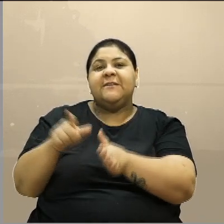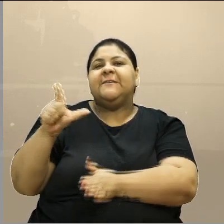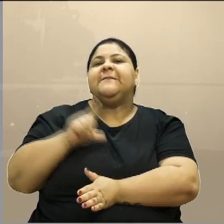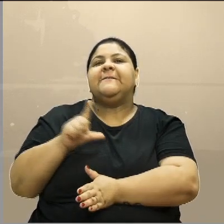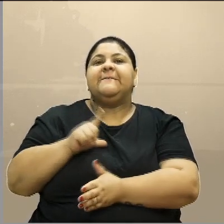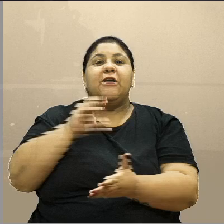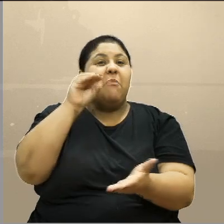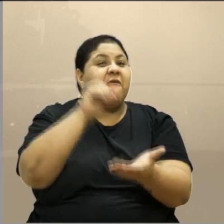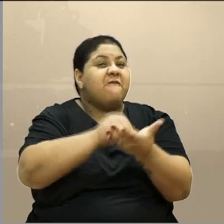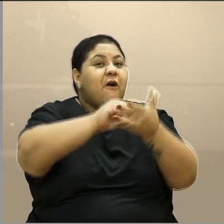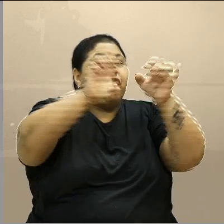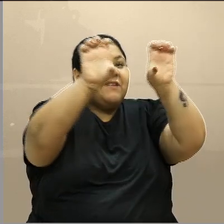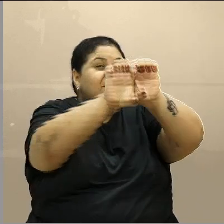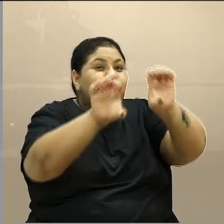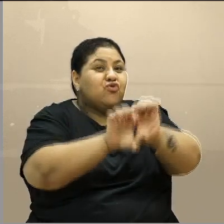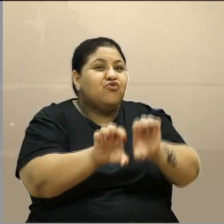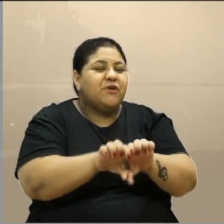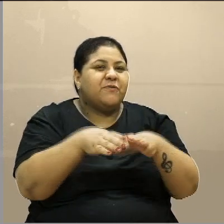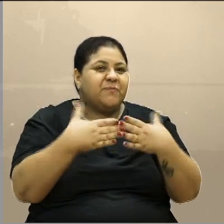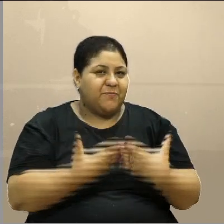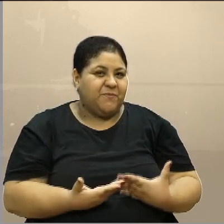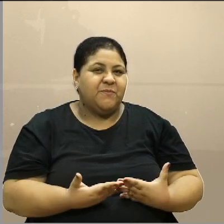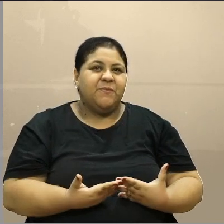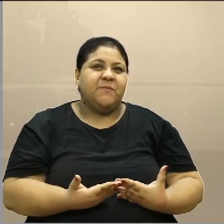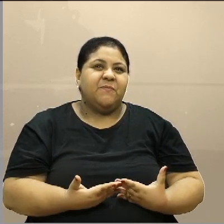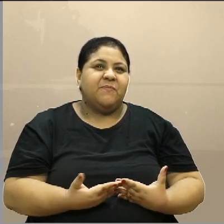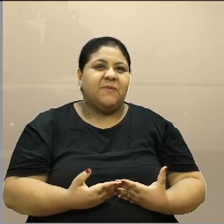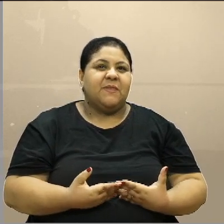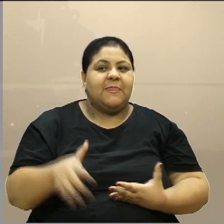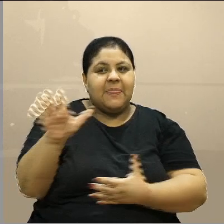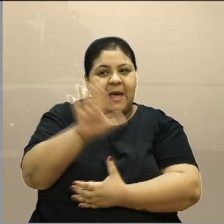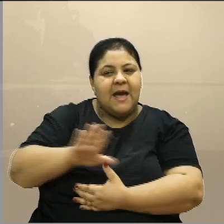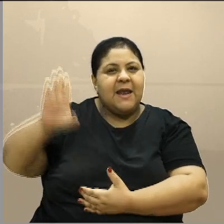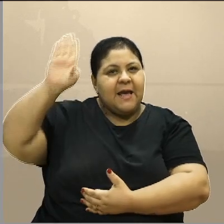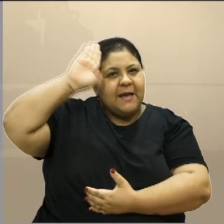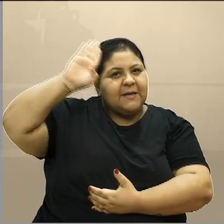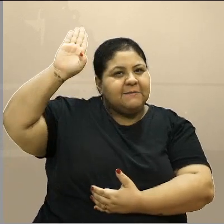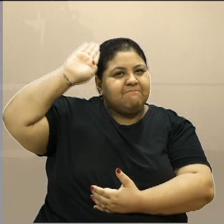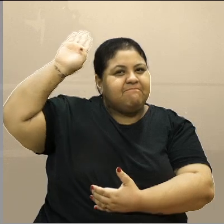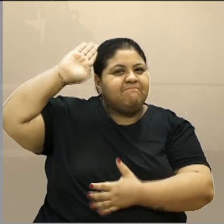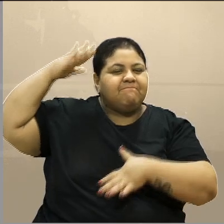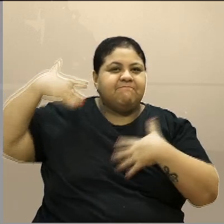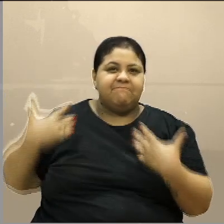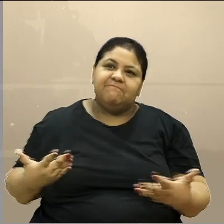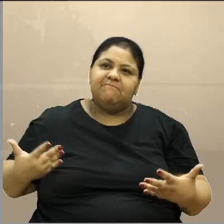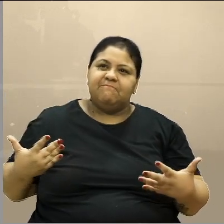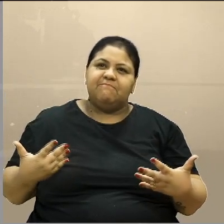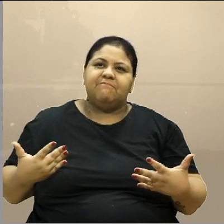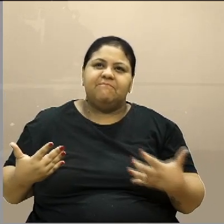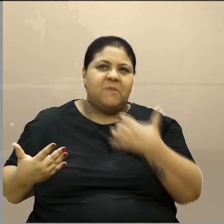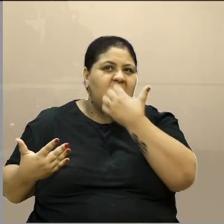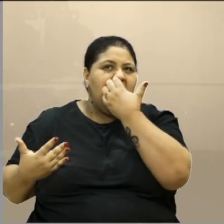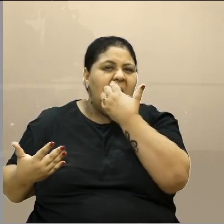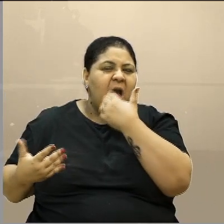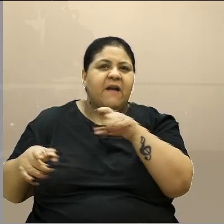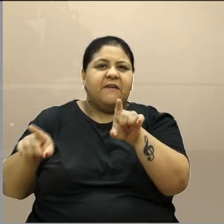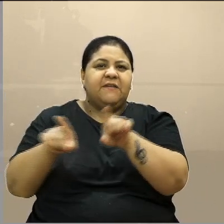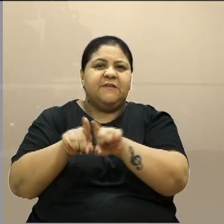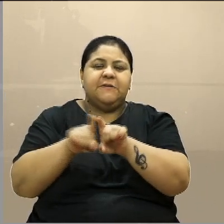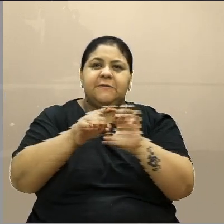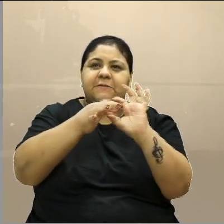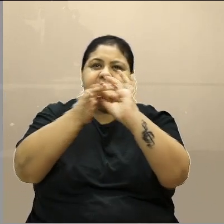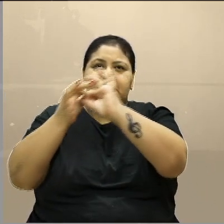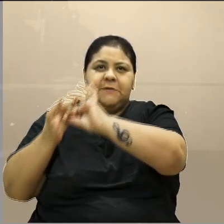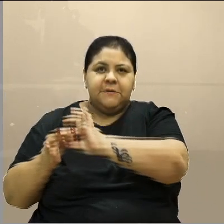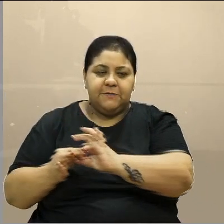limitação da estrutura rígida do ponto de vista acadêmico. E a gente tem o problema da polarização política. Obviamente, se você vai ligar na